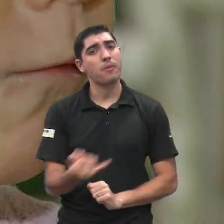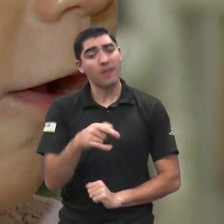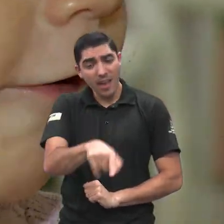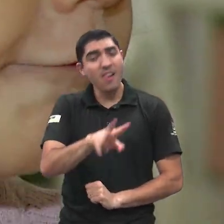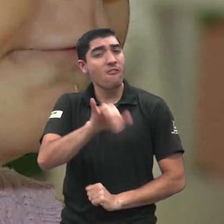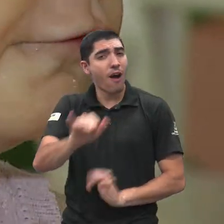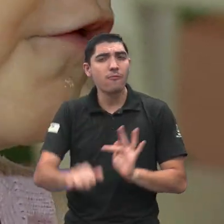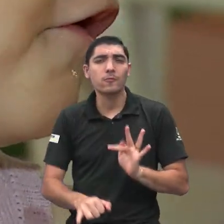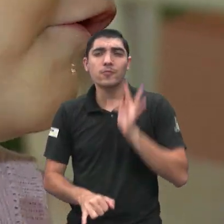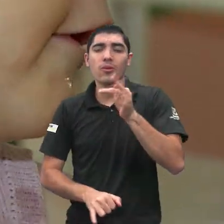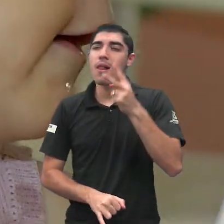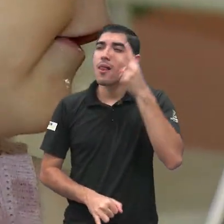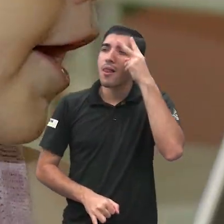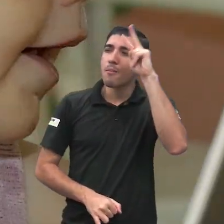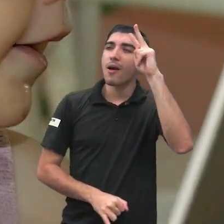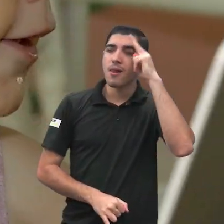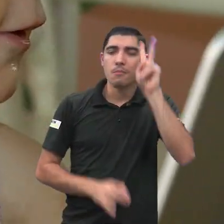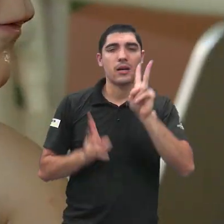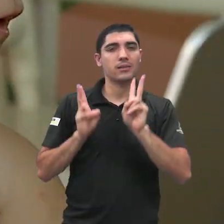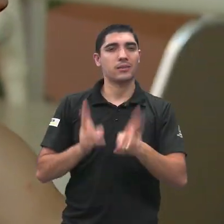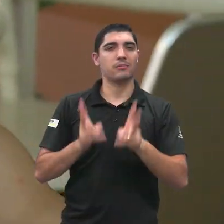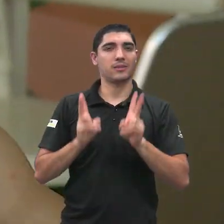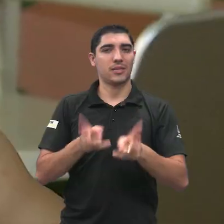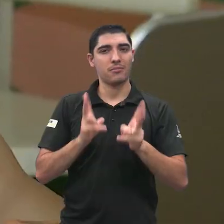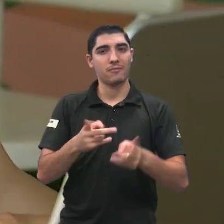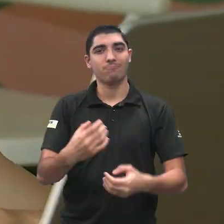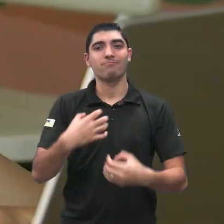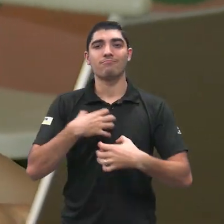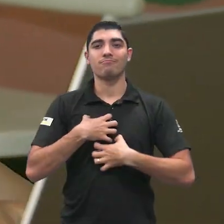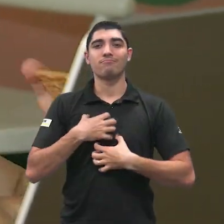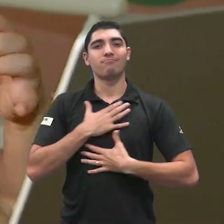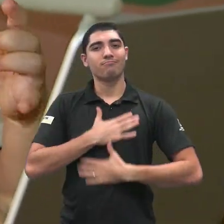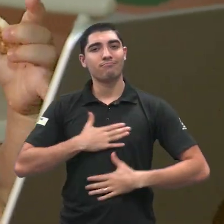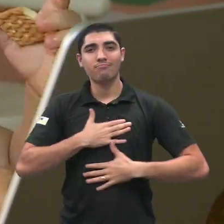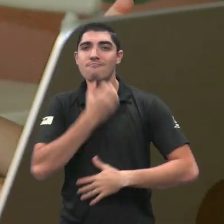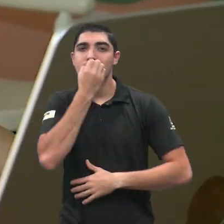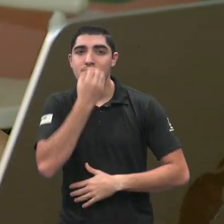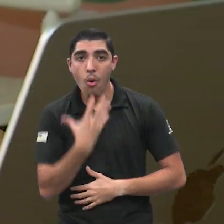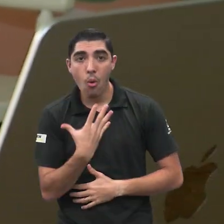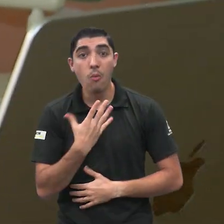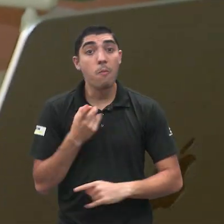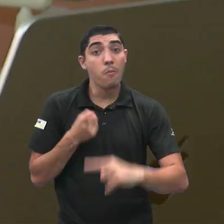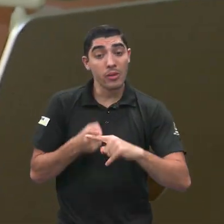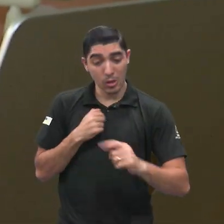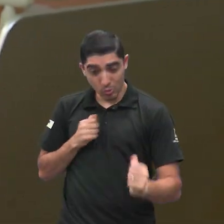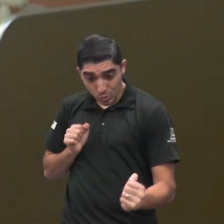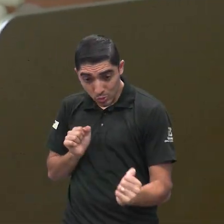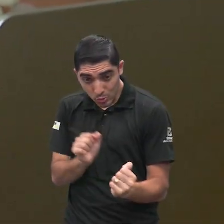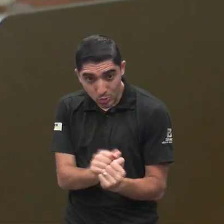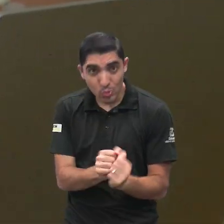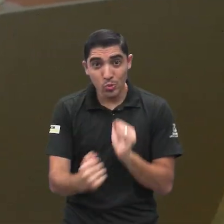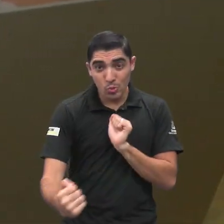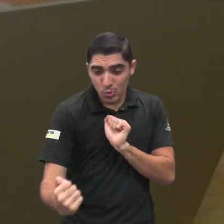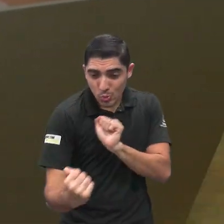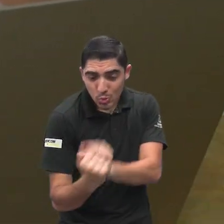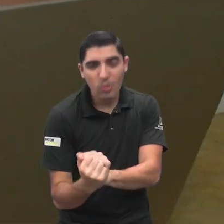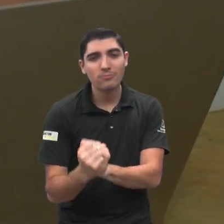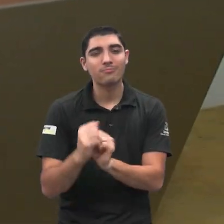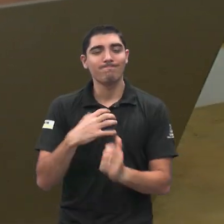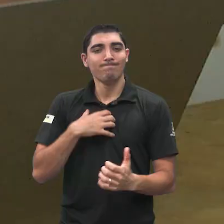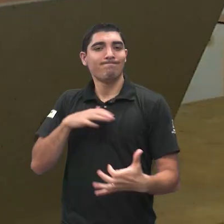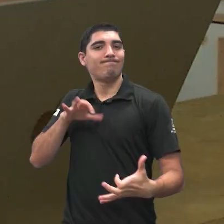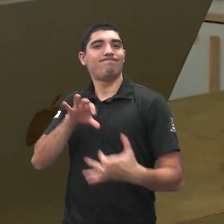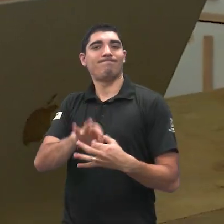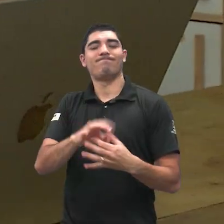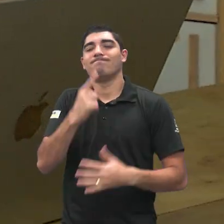ser lembrado, isso vai ser bom para eles. Que a gente acha que esse tempo investido junto com eles vai ser muito bom para essa conexão que a gente